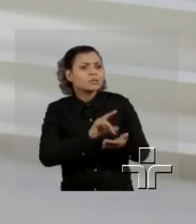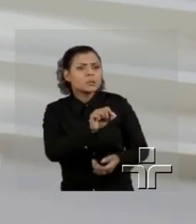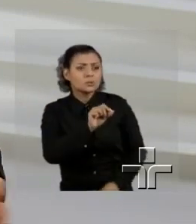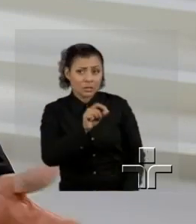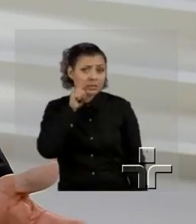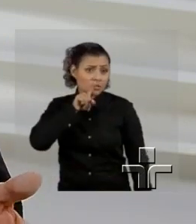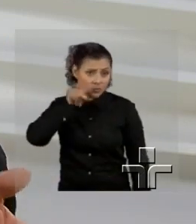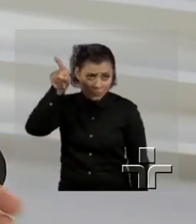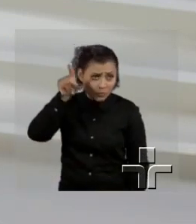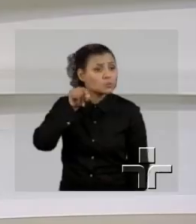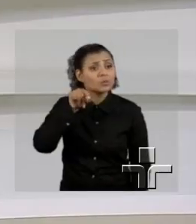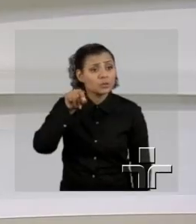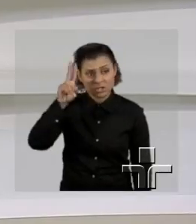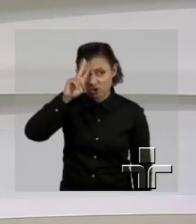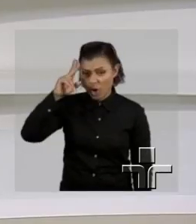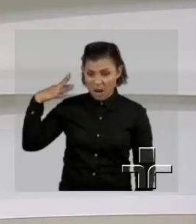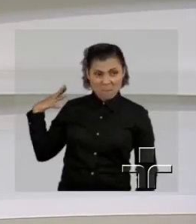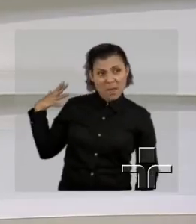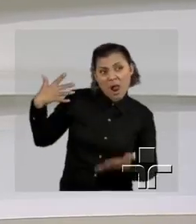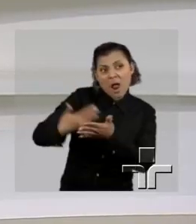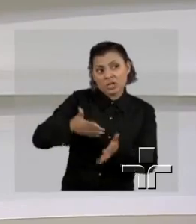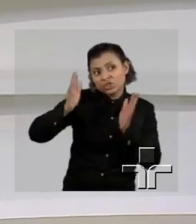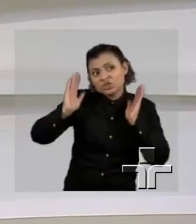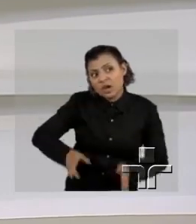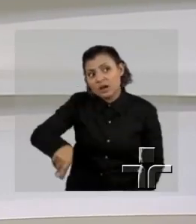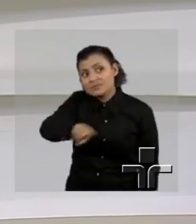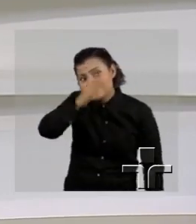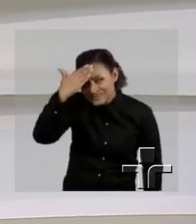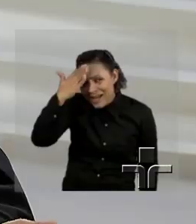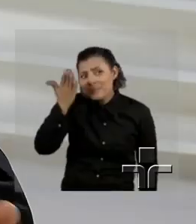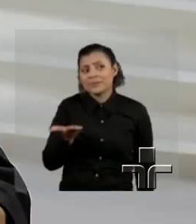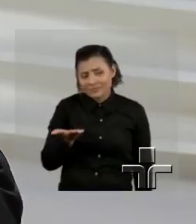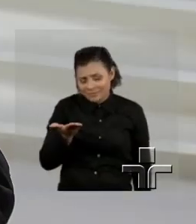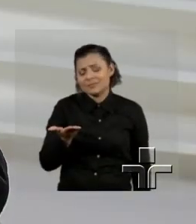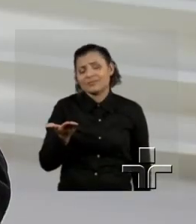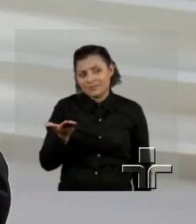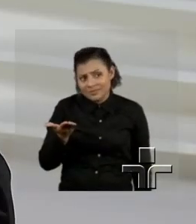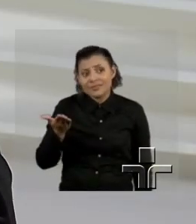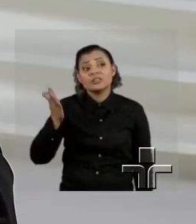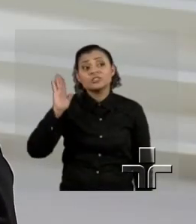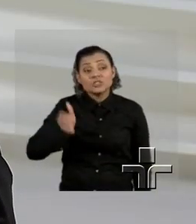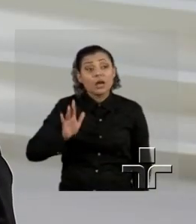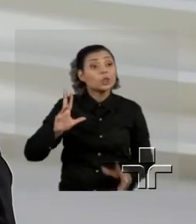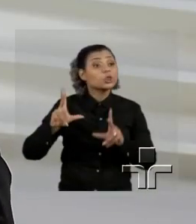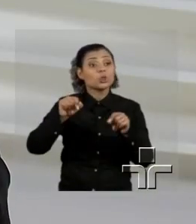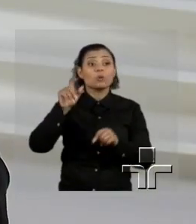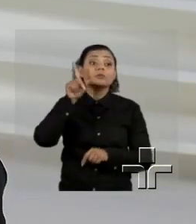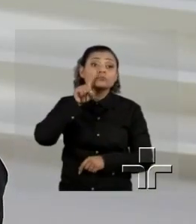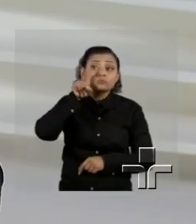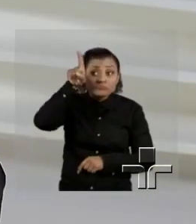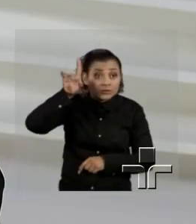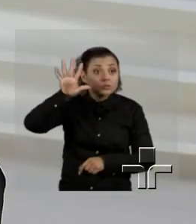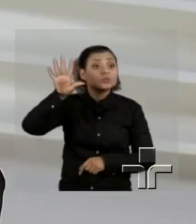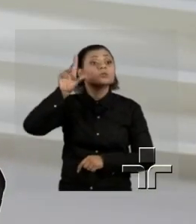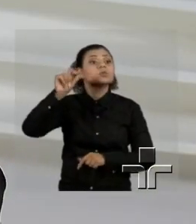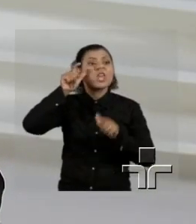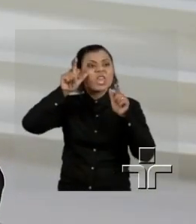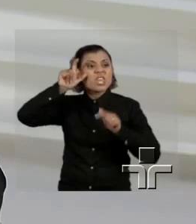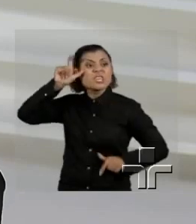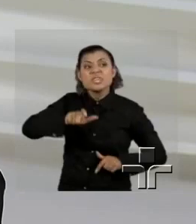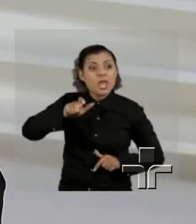presidente Jair Bolsonaro, indagado sobre isso, disse que, perguntaram, o senhor consultou o governo americano? Ele disse,